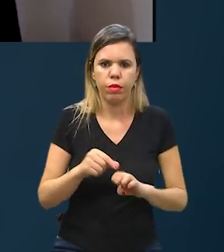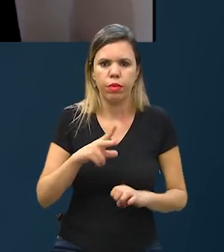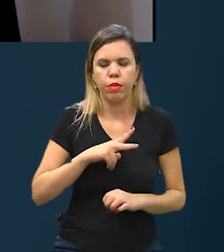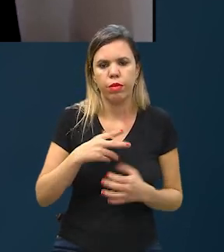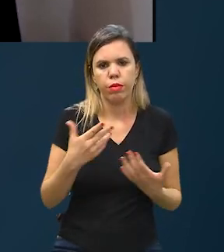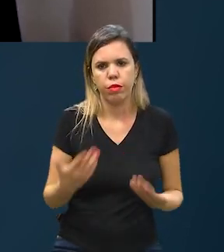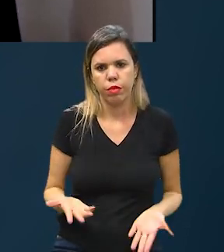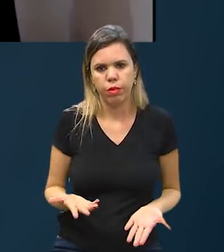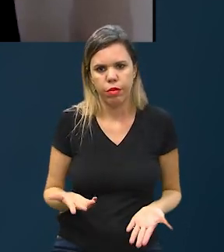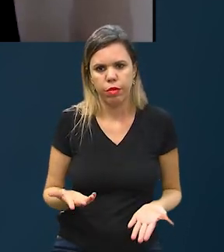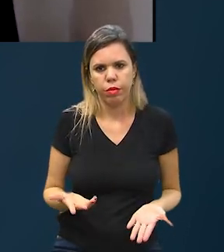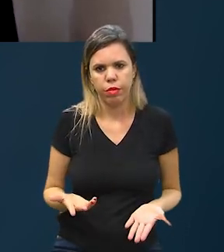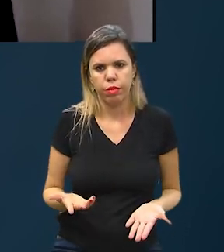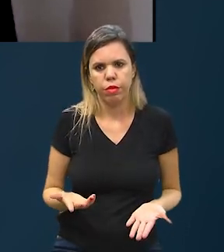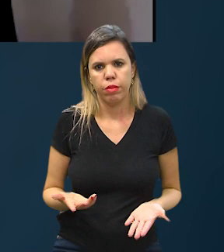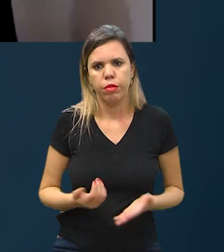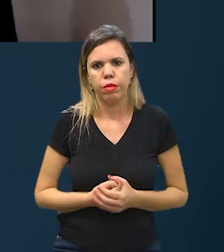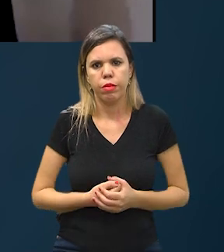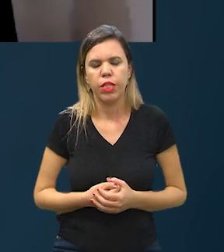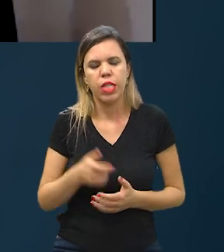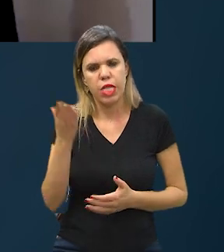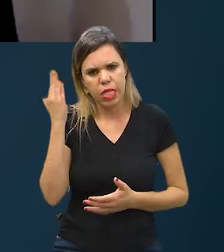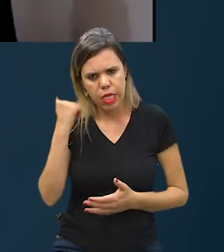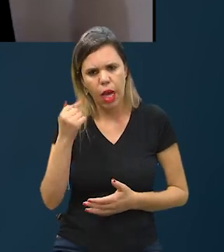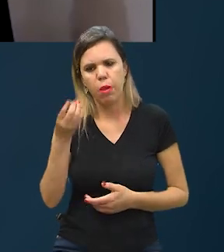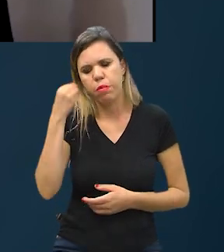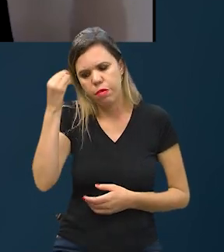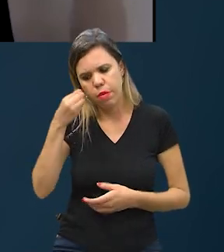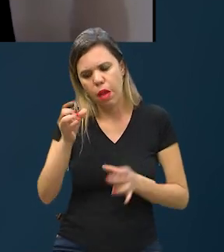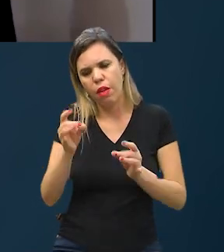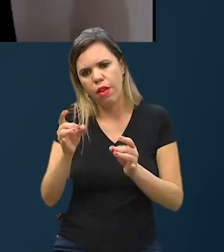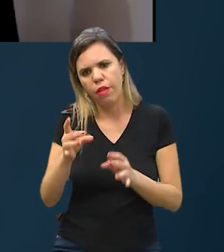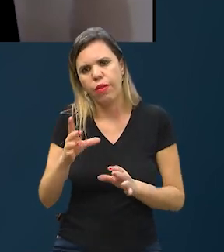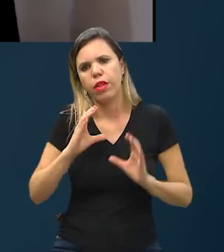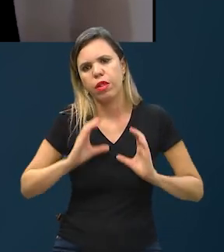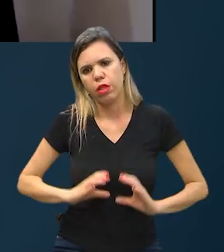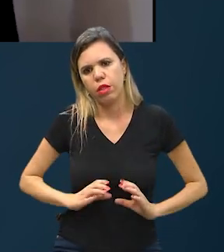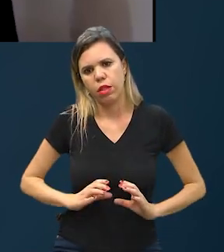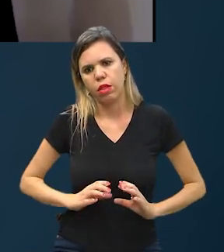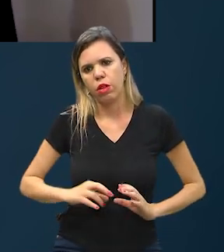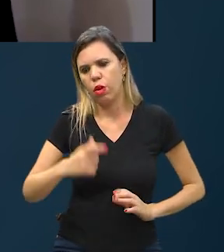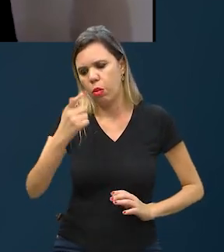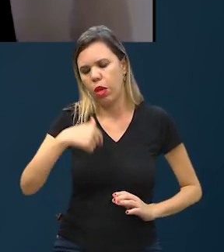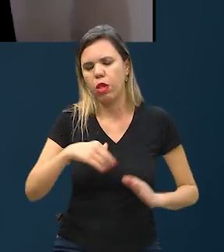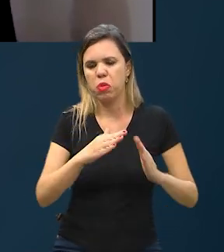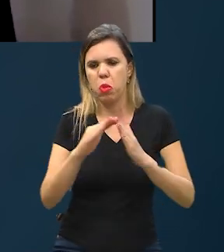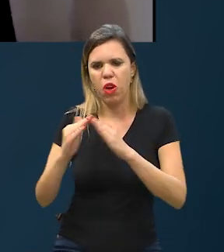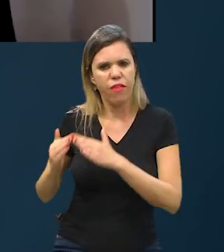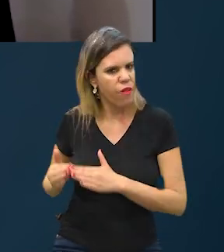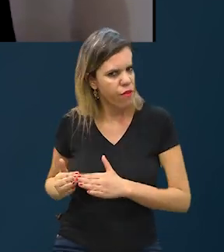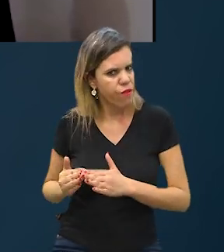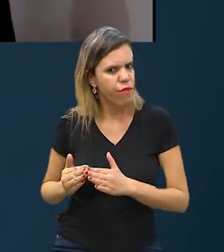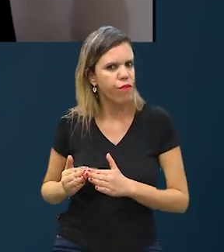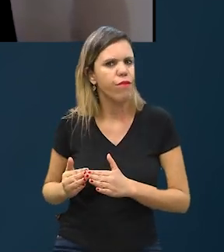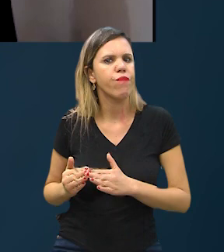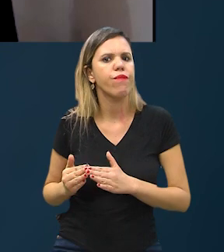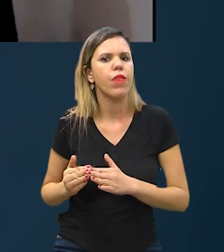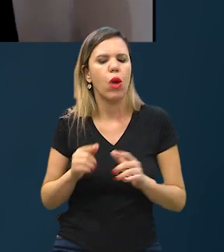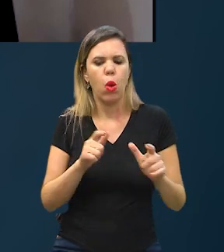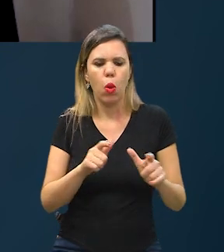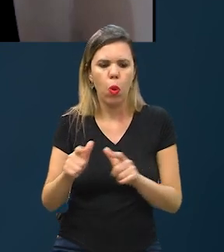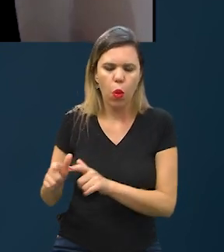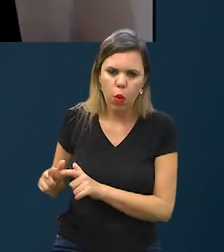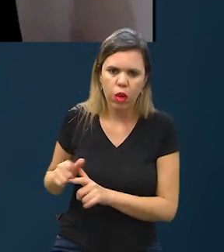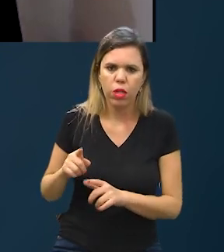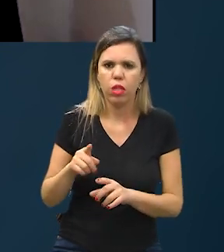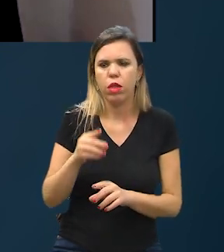empreendedor pessoal, saber se vender, saber se colocar, saber que não é porque a gente está na quebrada, que a gente está na margem